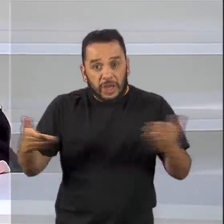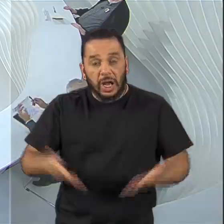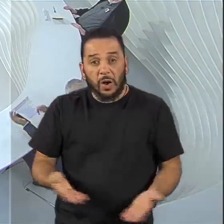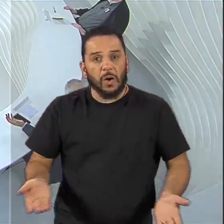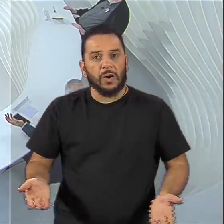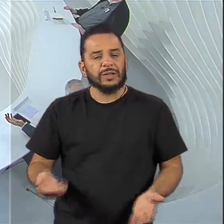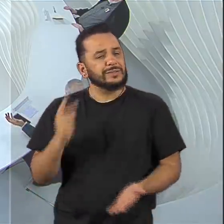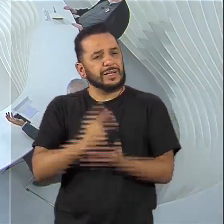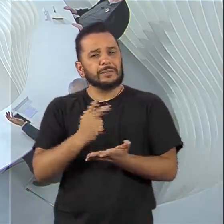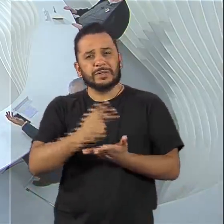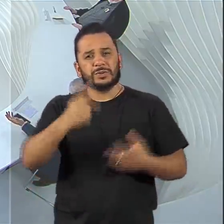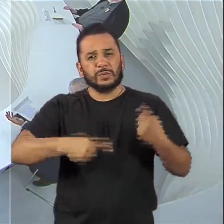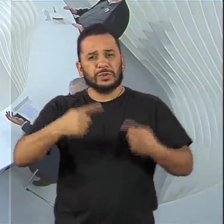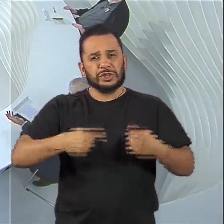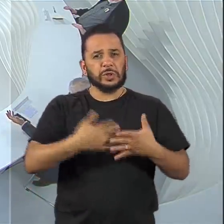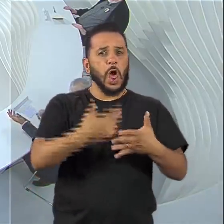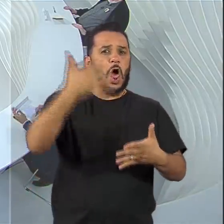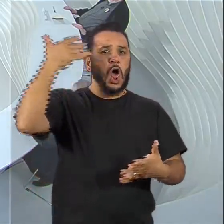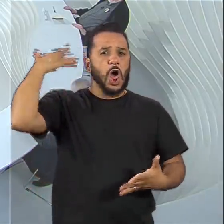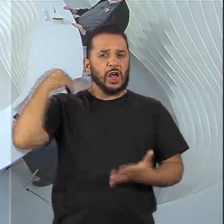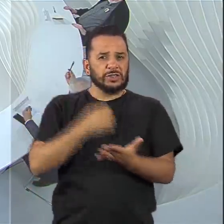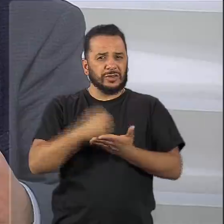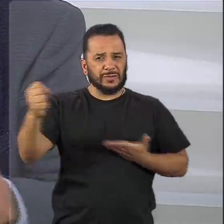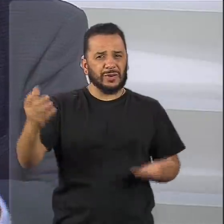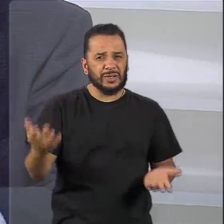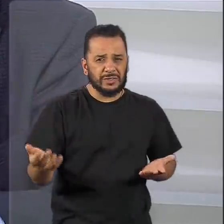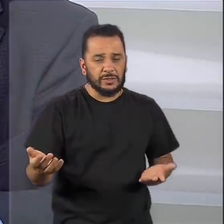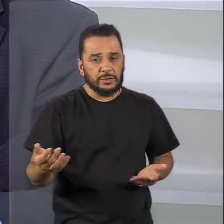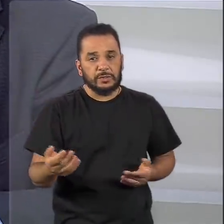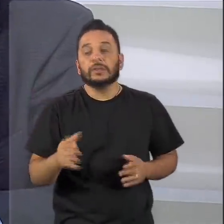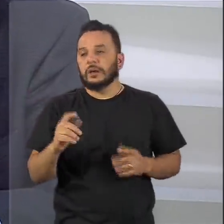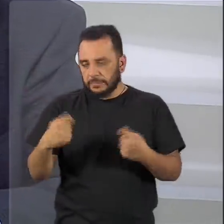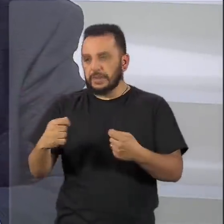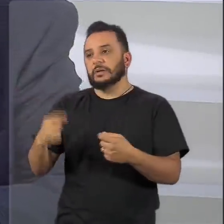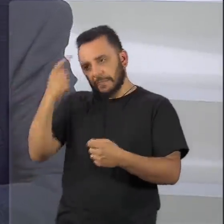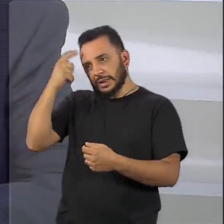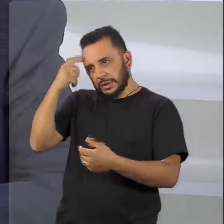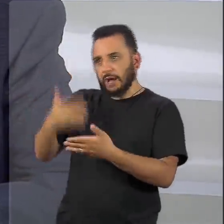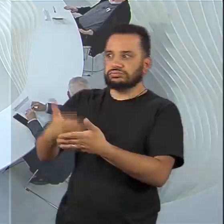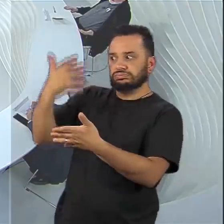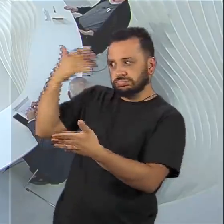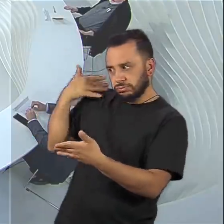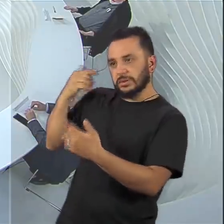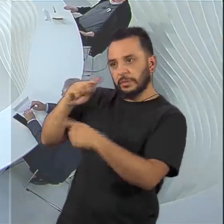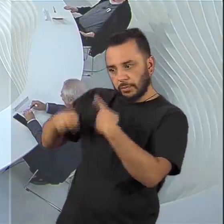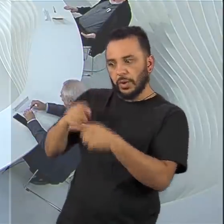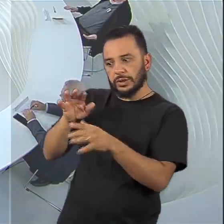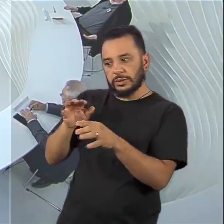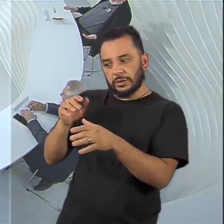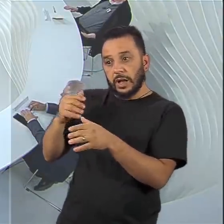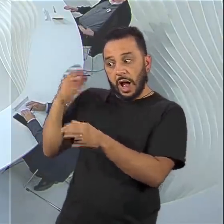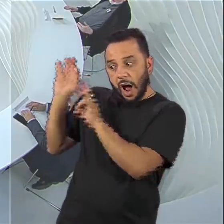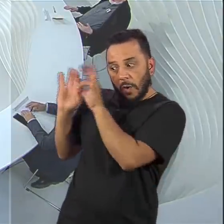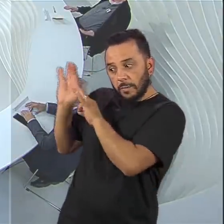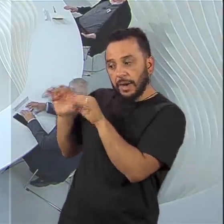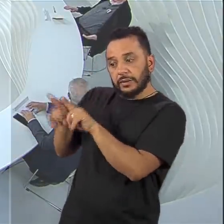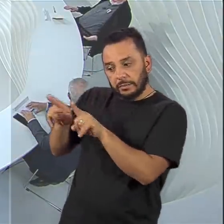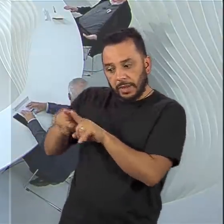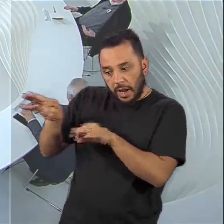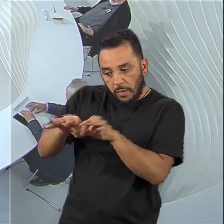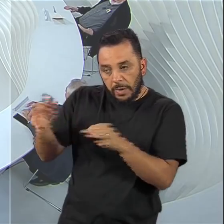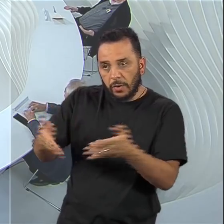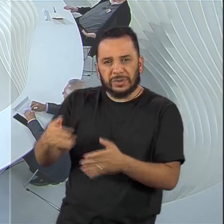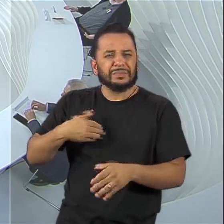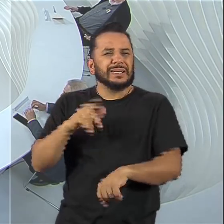de conserto do estrago anterior, né? Para depois pensar no século. Não, mas aí tem que fazer as duas coisas juntas, não adianta, porque senão você perde